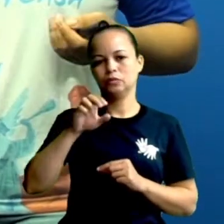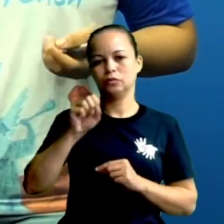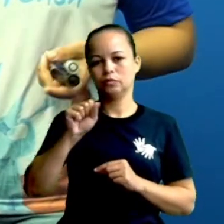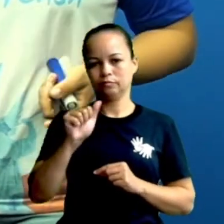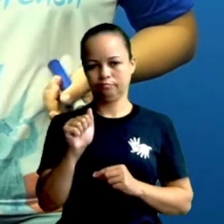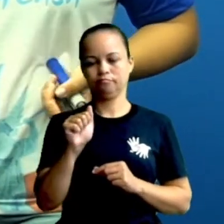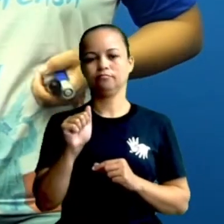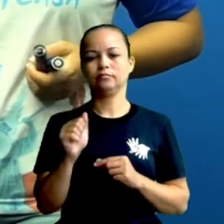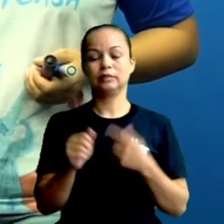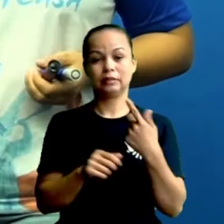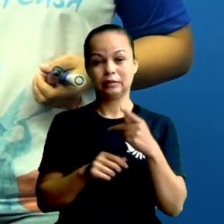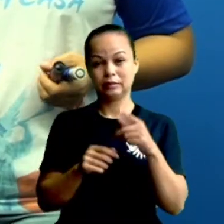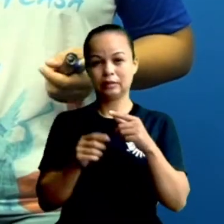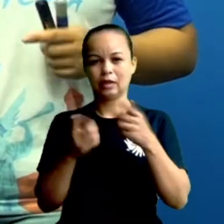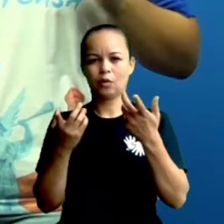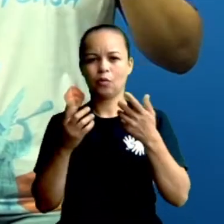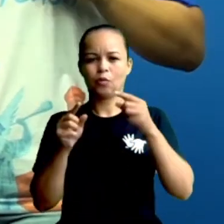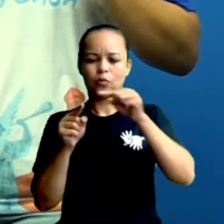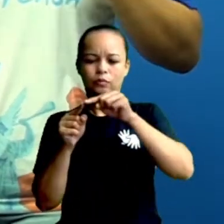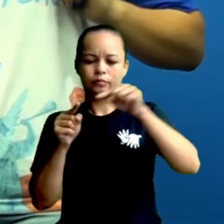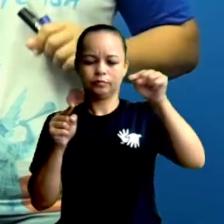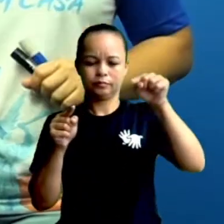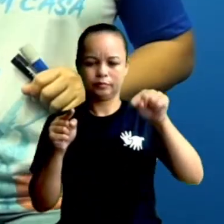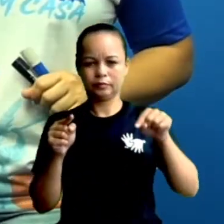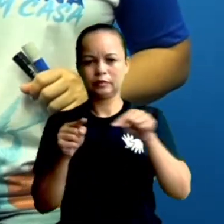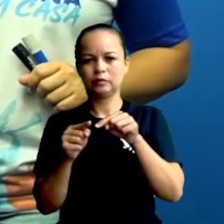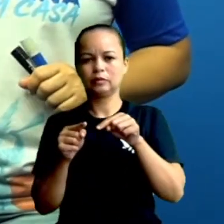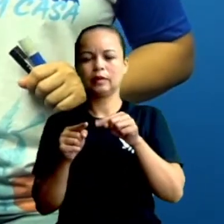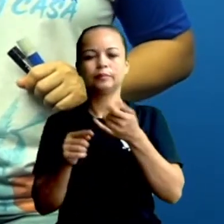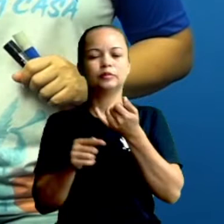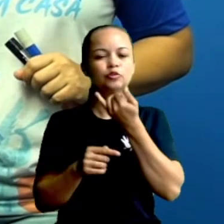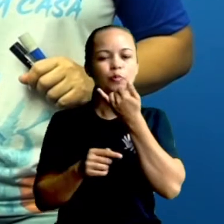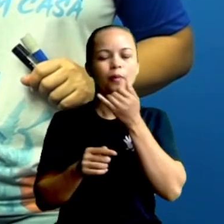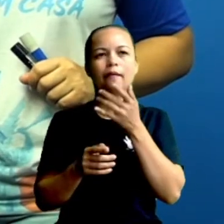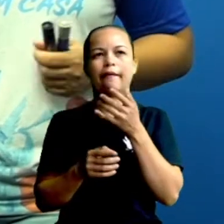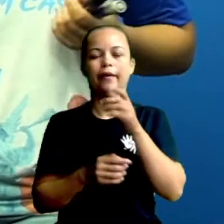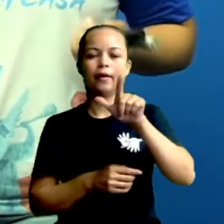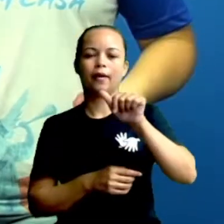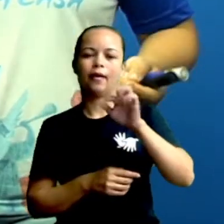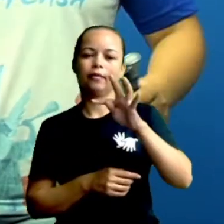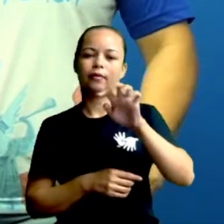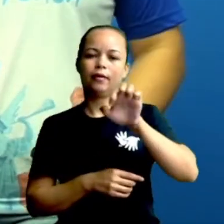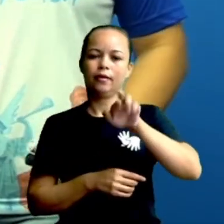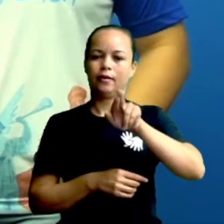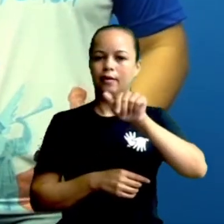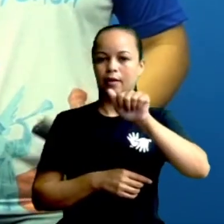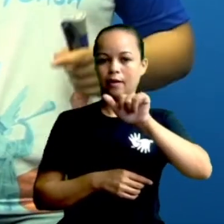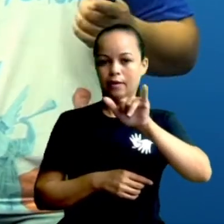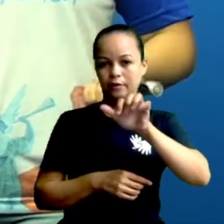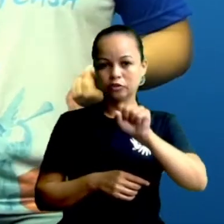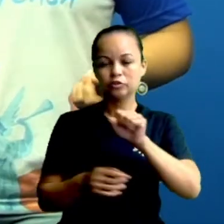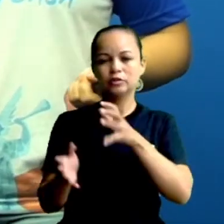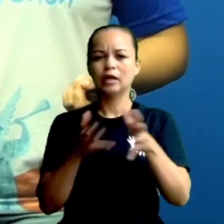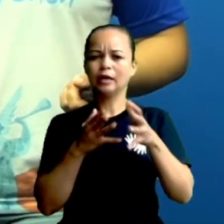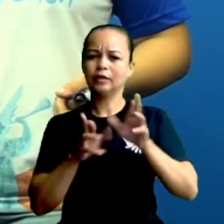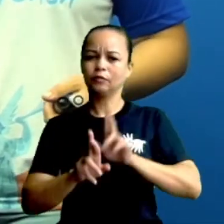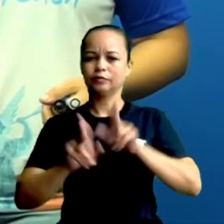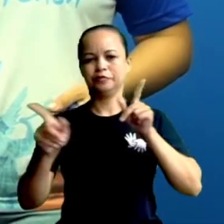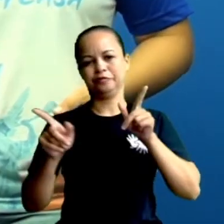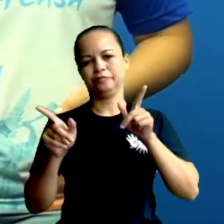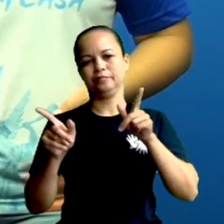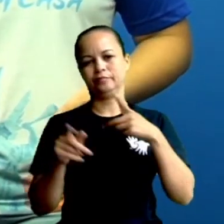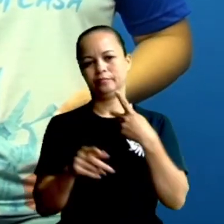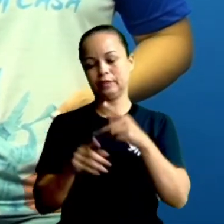Então, o tamanho as laterais desse triângulo são diferentes. Se são